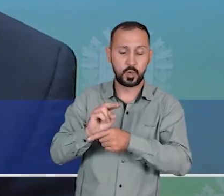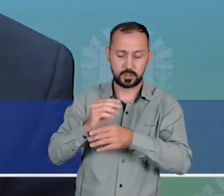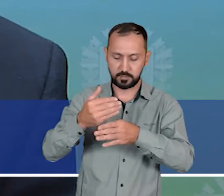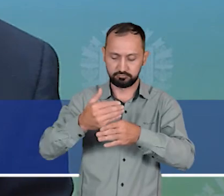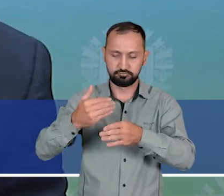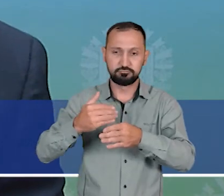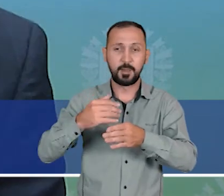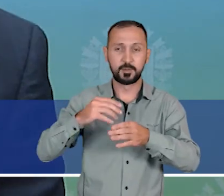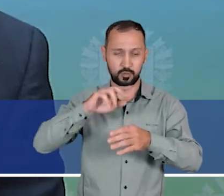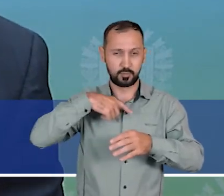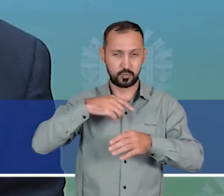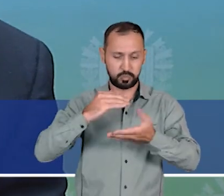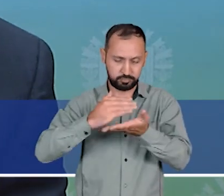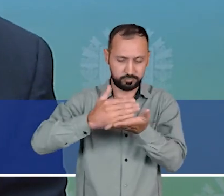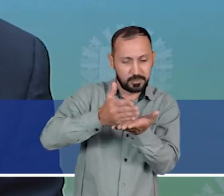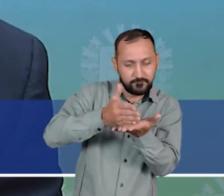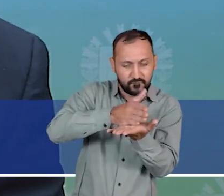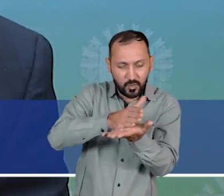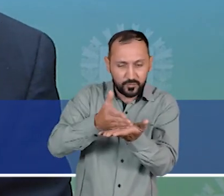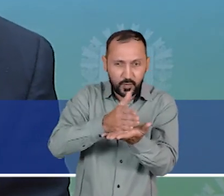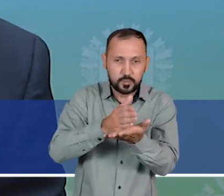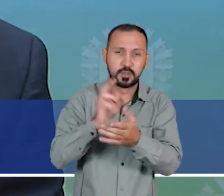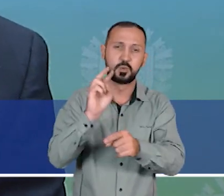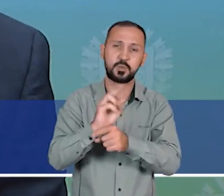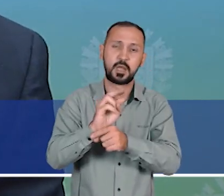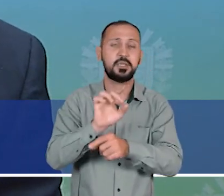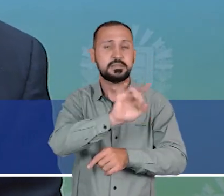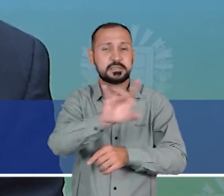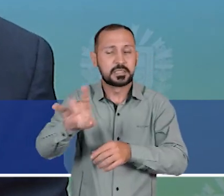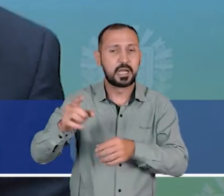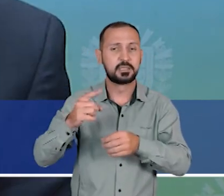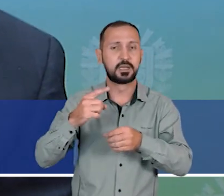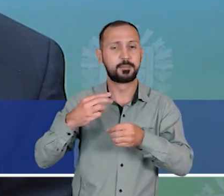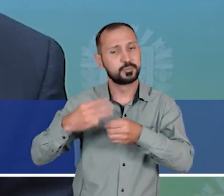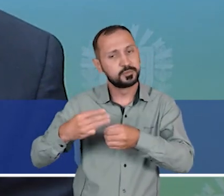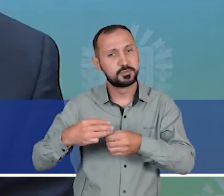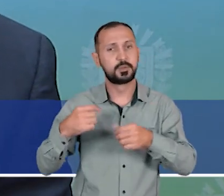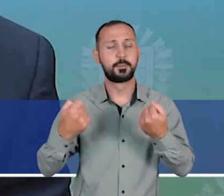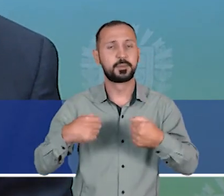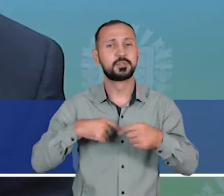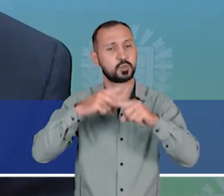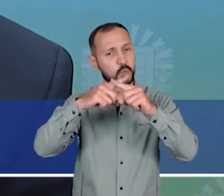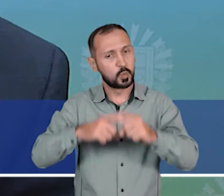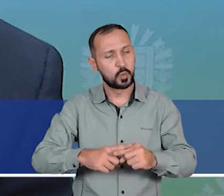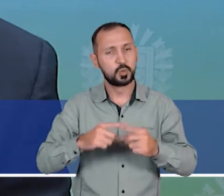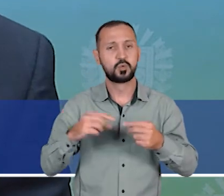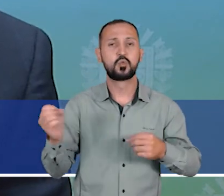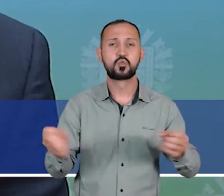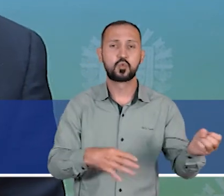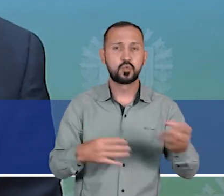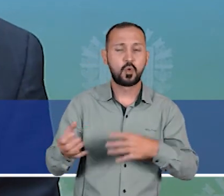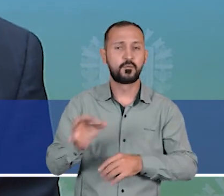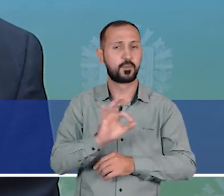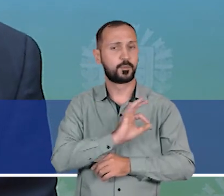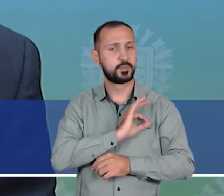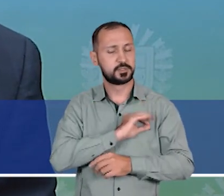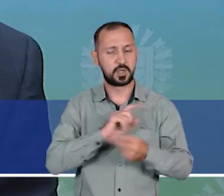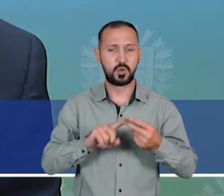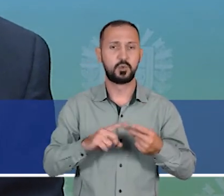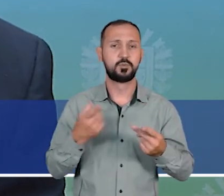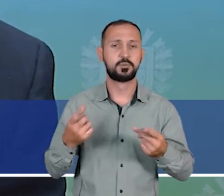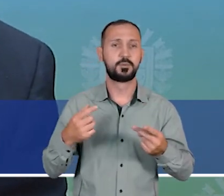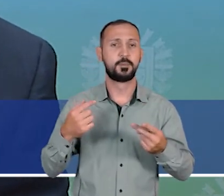das nossas fronteiras e cuide de todos os municípios do Estado. É preciso de concursos, de novos